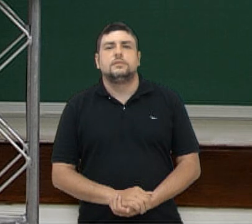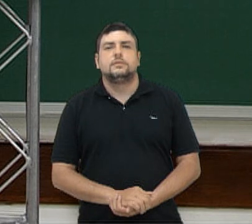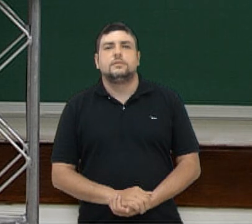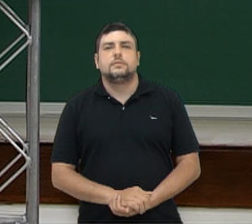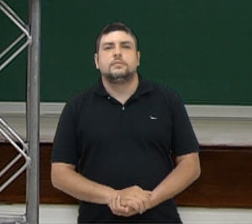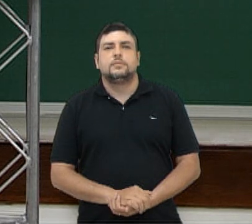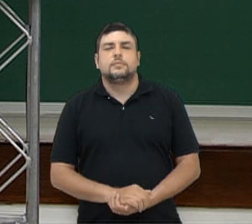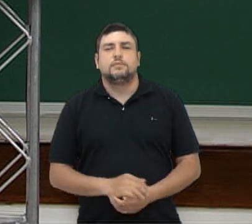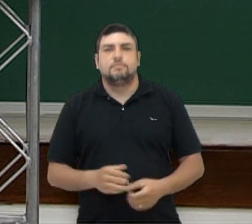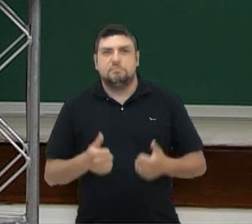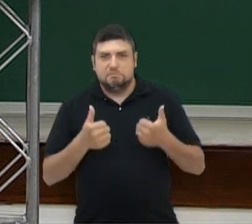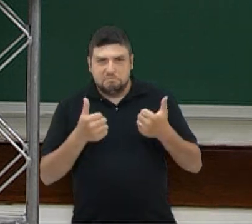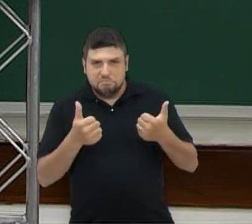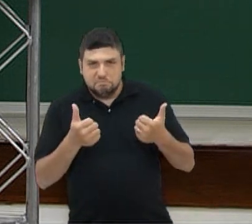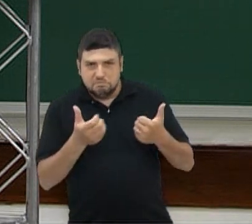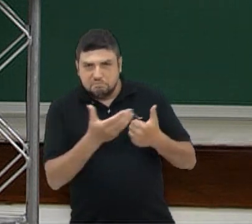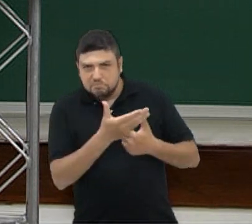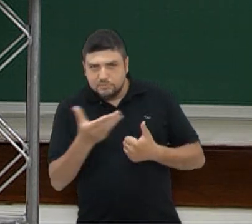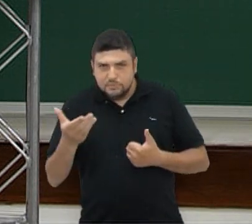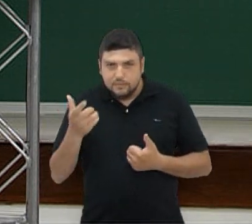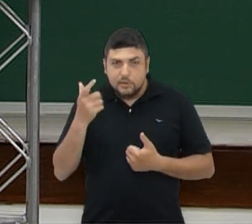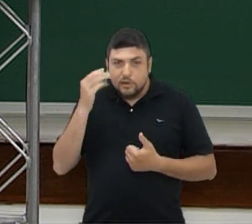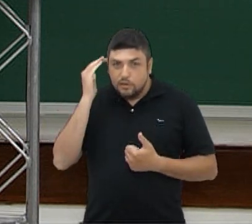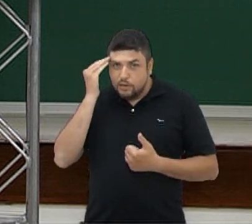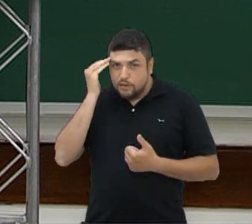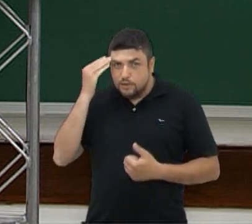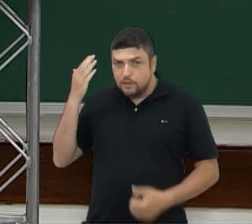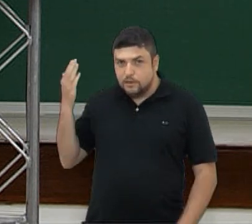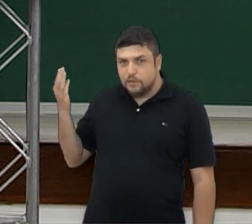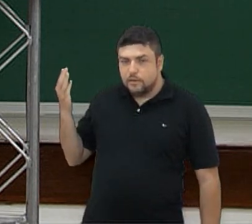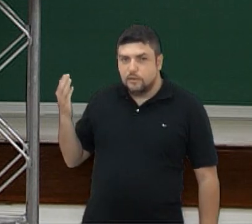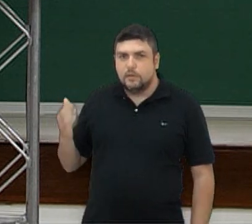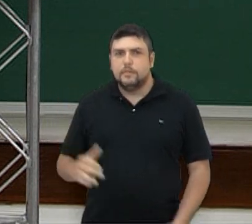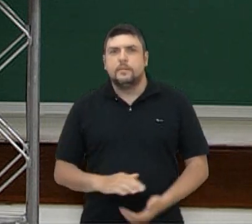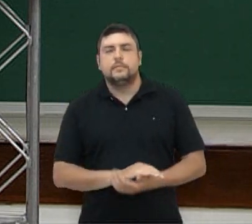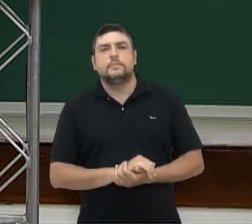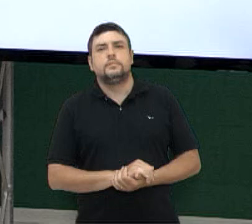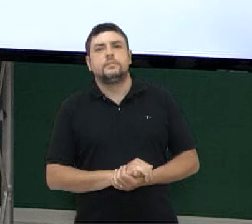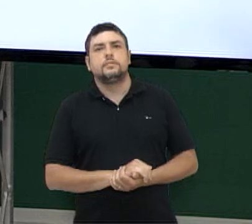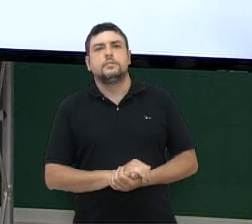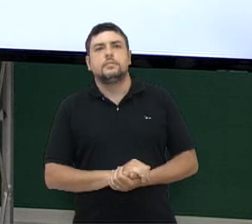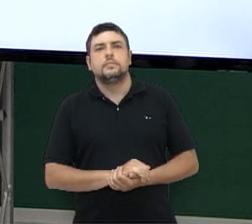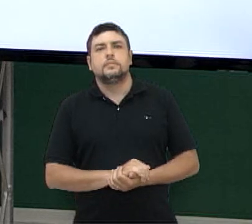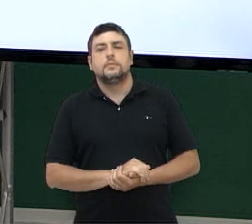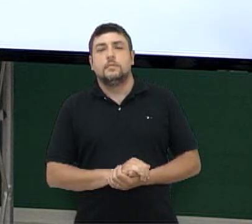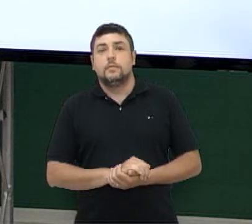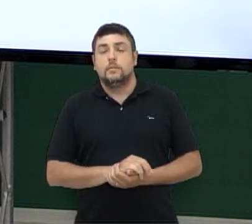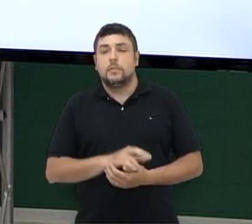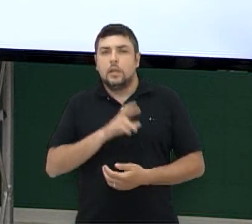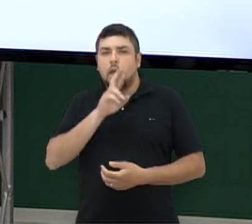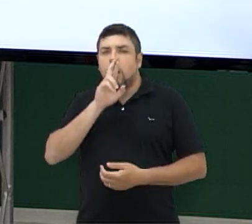E aí, pimpolhada, conseguiram entender o exercício? Cara, para resolver esse exercício, vocês